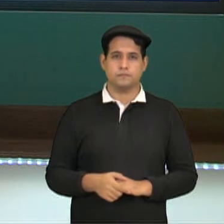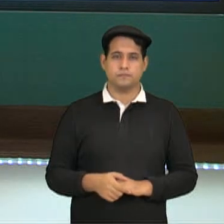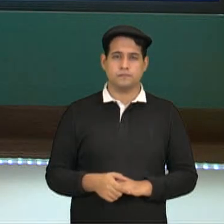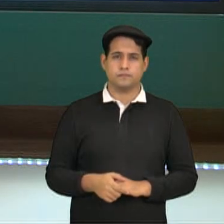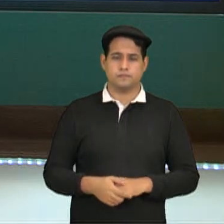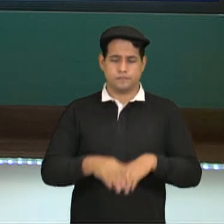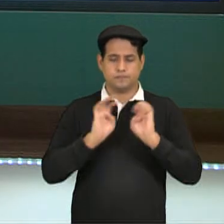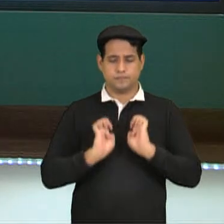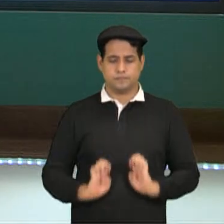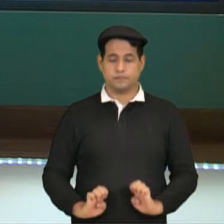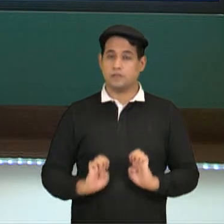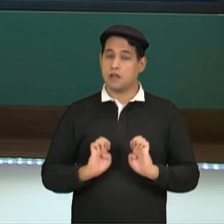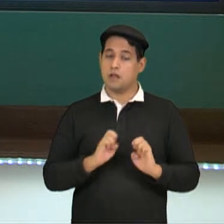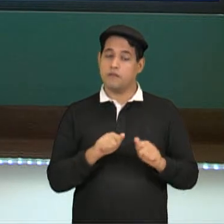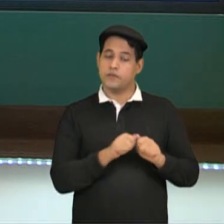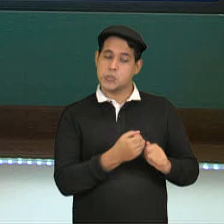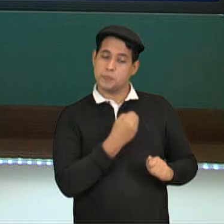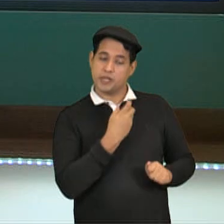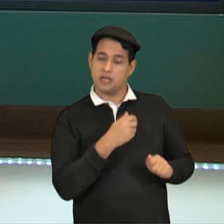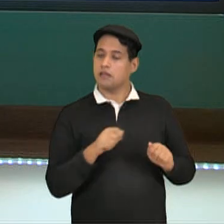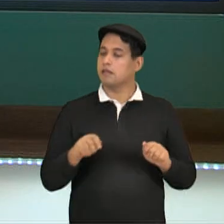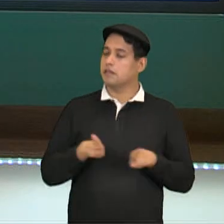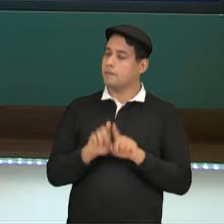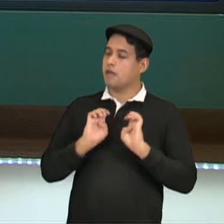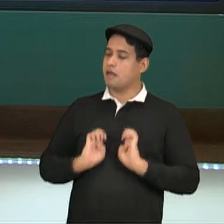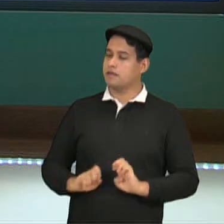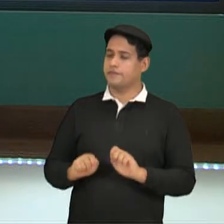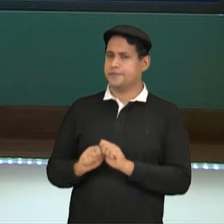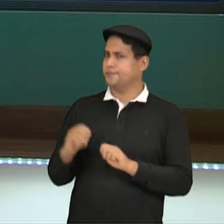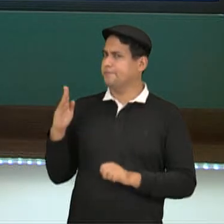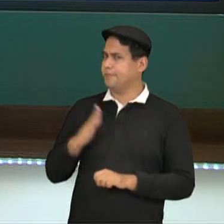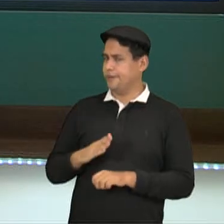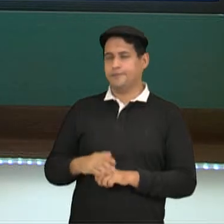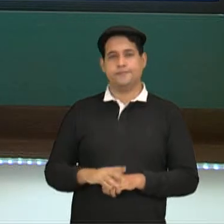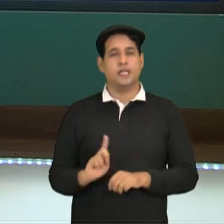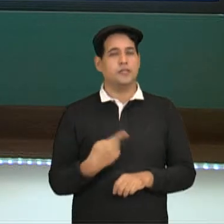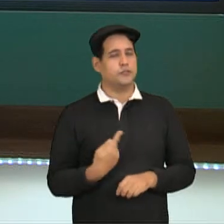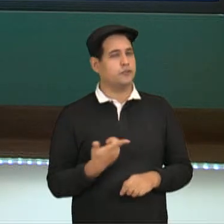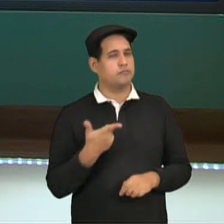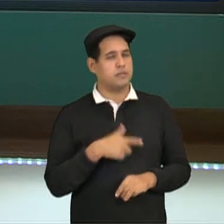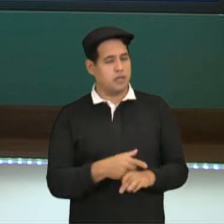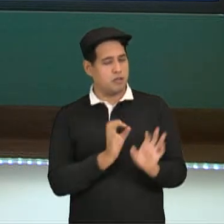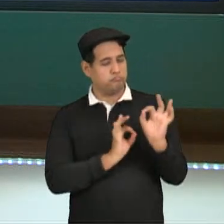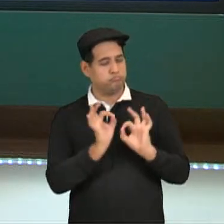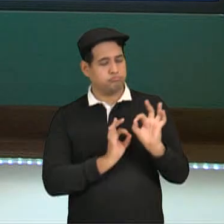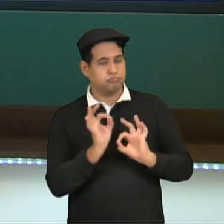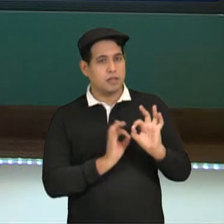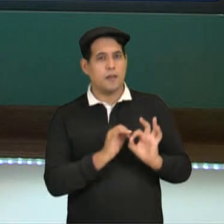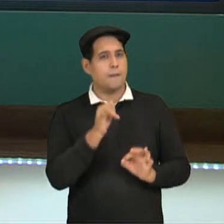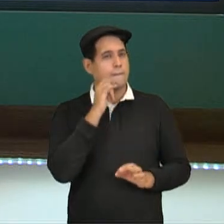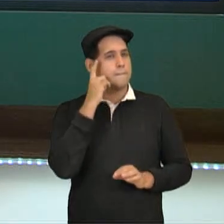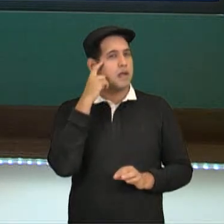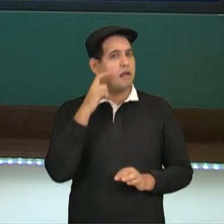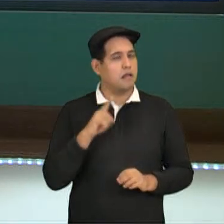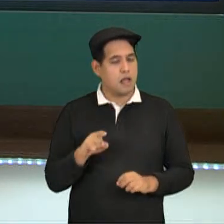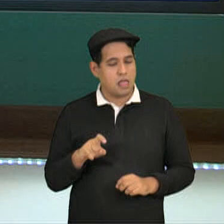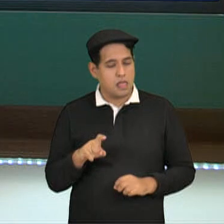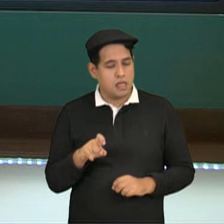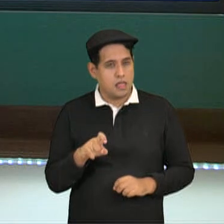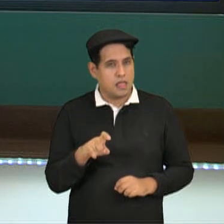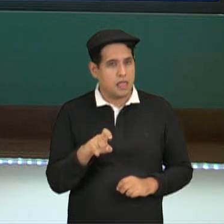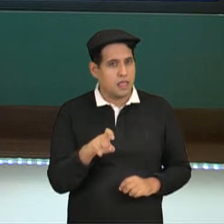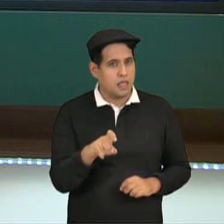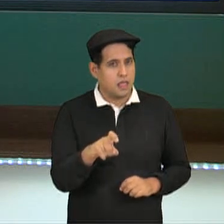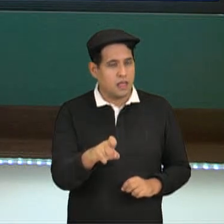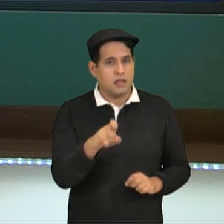A ética para o bem ou para o mal. Pensa aqui comigo uma coisa. A gente consegue fazer a manipulação, imagine pegar uma bactéria, por exemplo, que